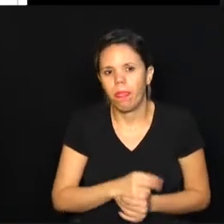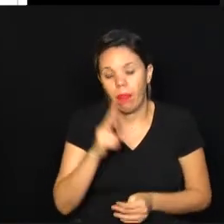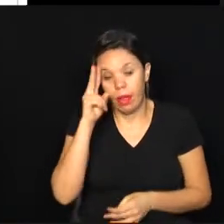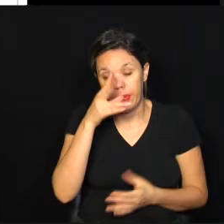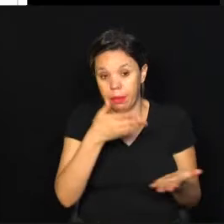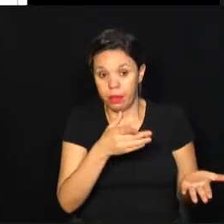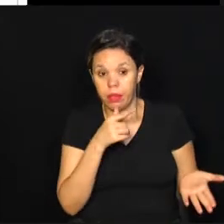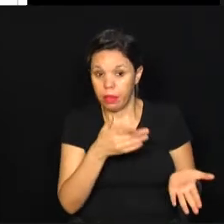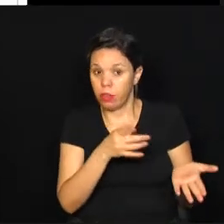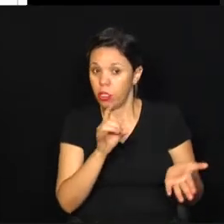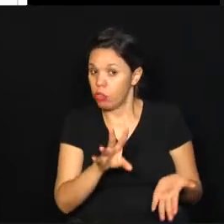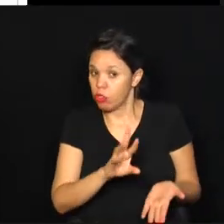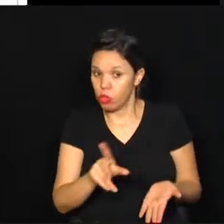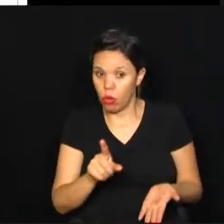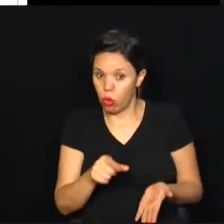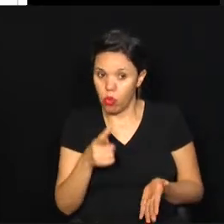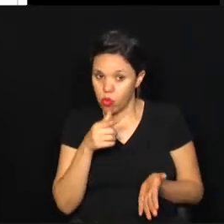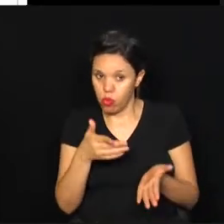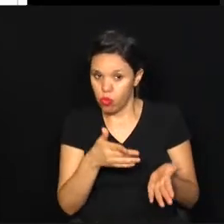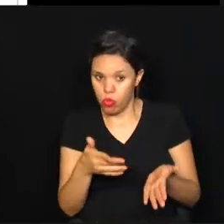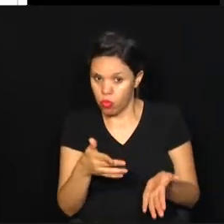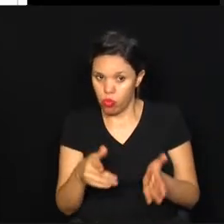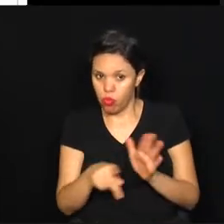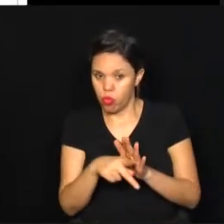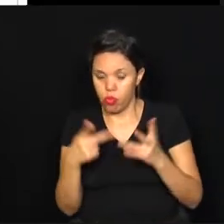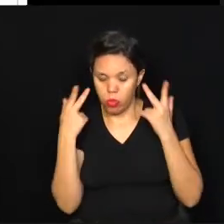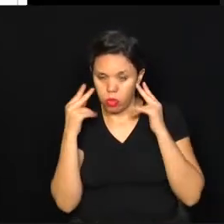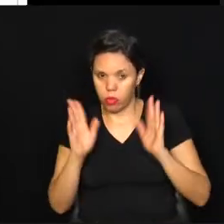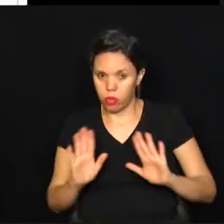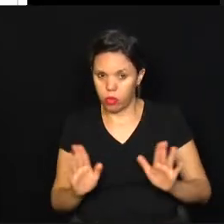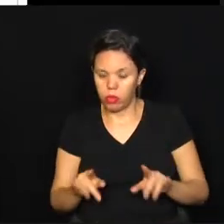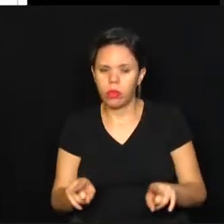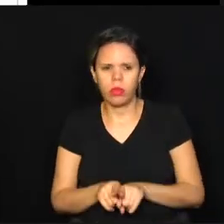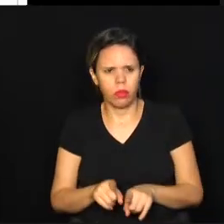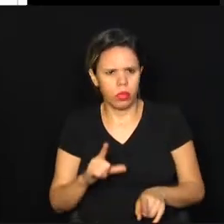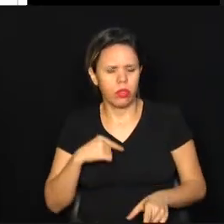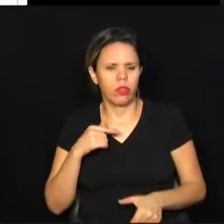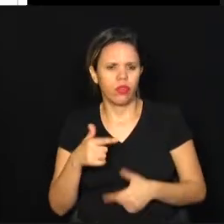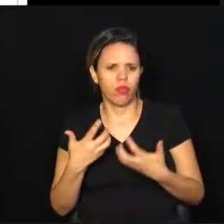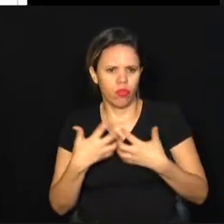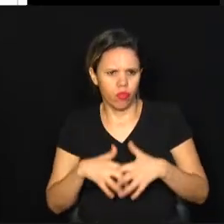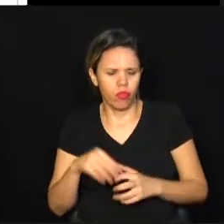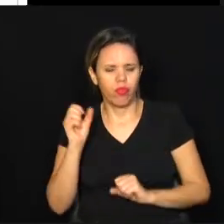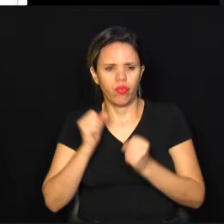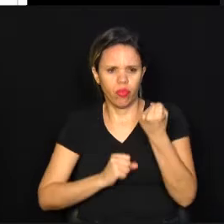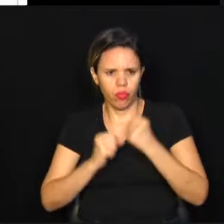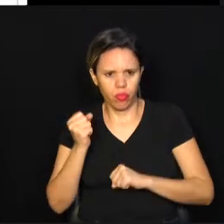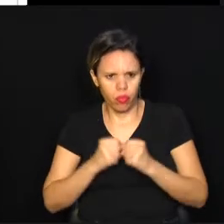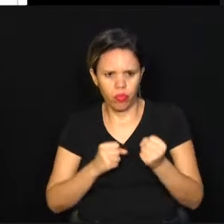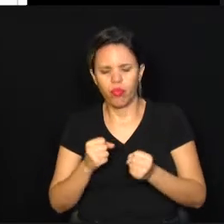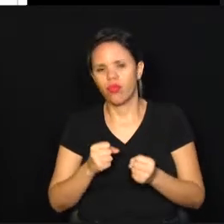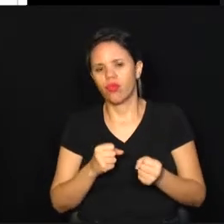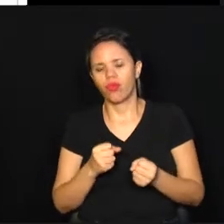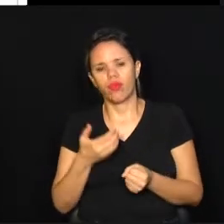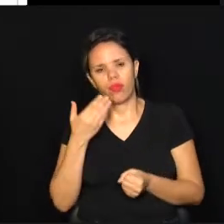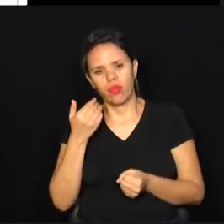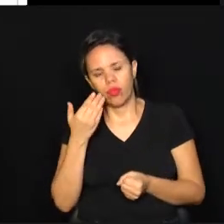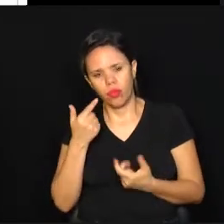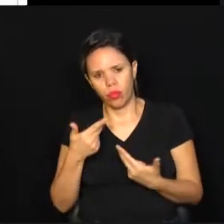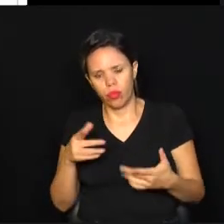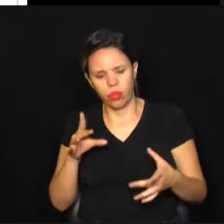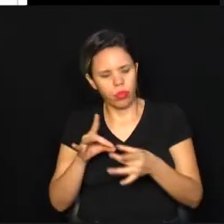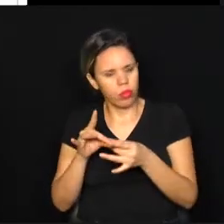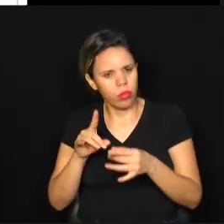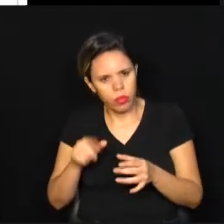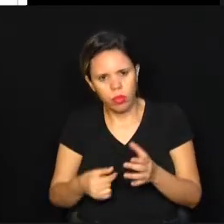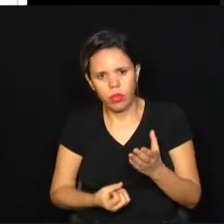Capivari não é só um rio, não é só patrimônio natural. Ele tem toda uma atividade industrial de mineração ligada a ele. Isso